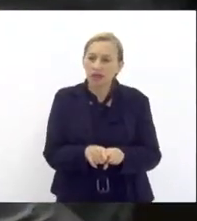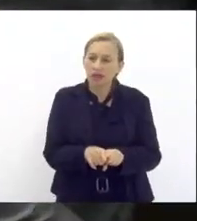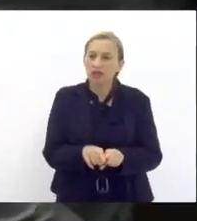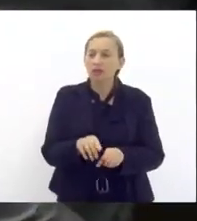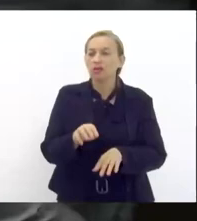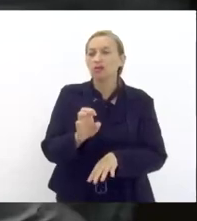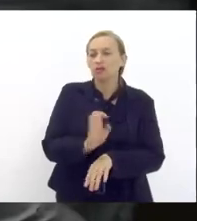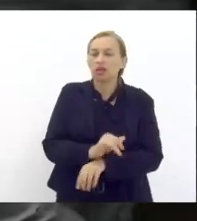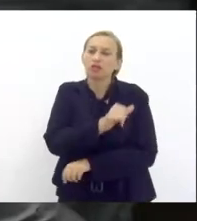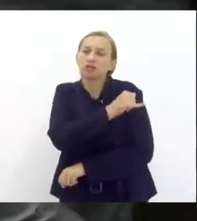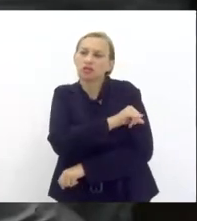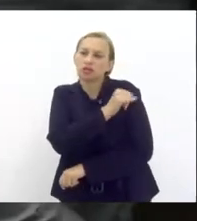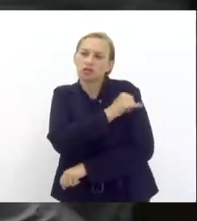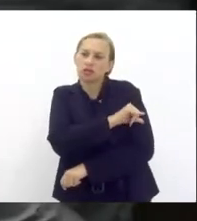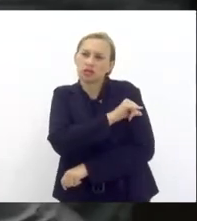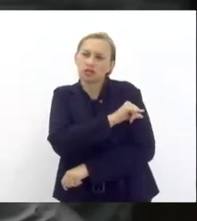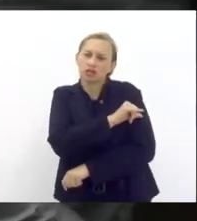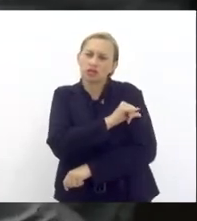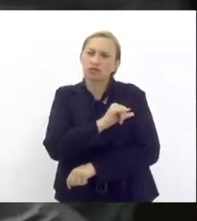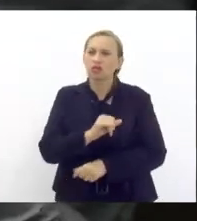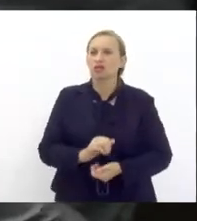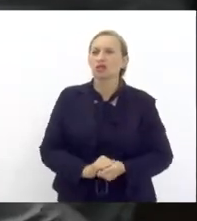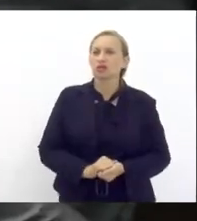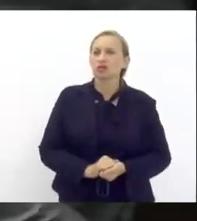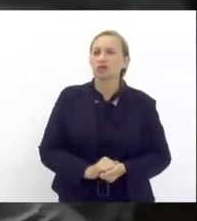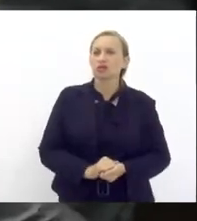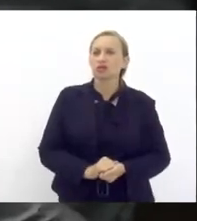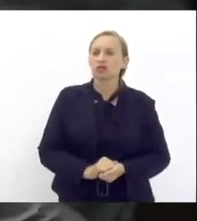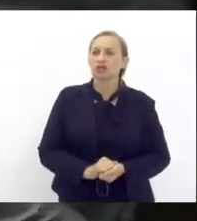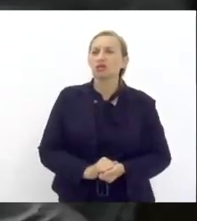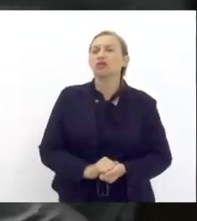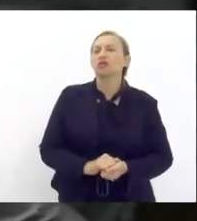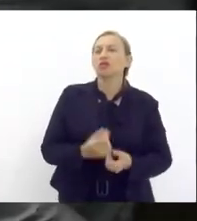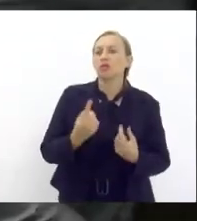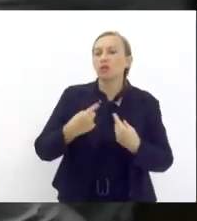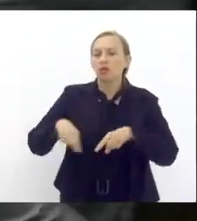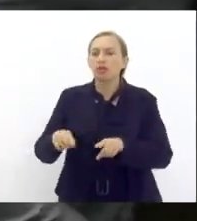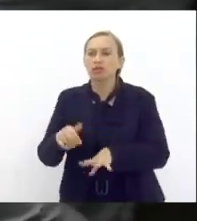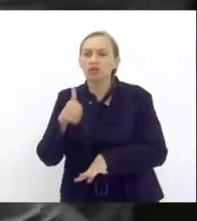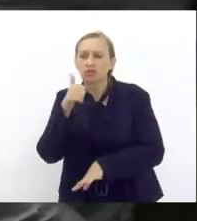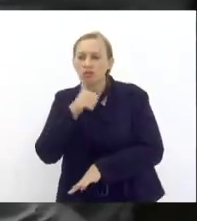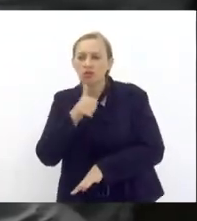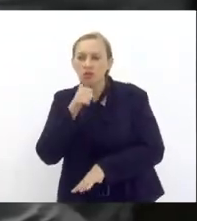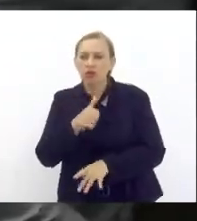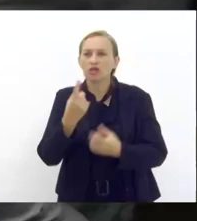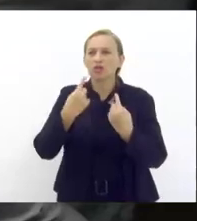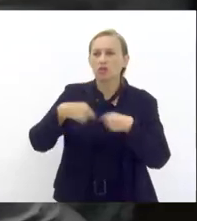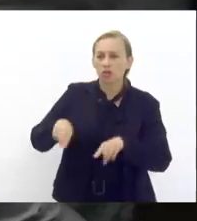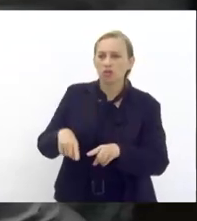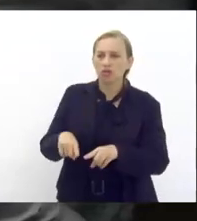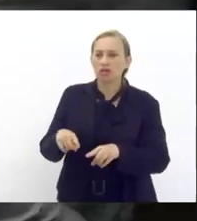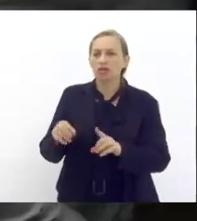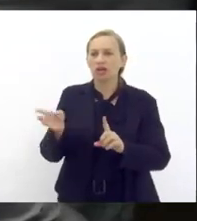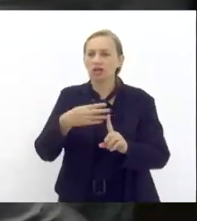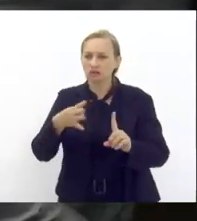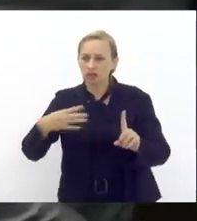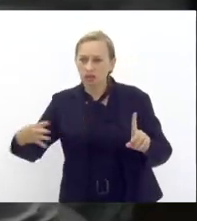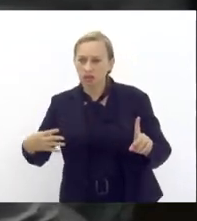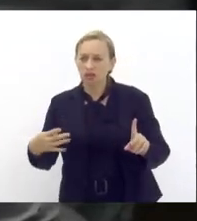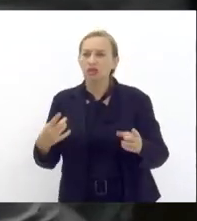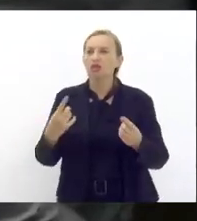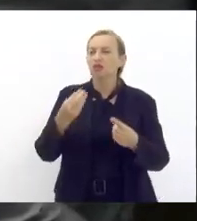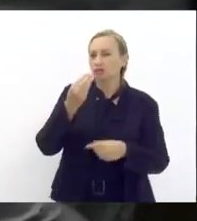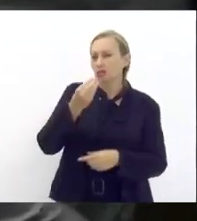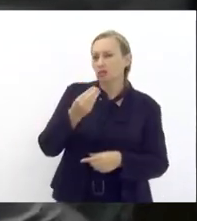Janeiro ainda apresenta altíssimos índices de violência contra a mulher, contra a população LGBTQIA+, discriminações por conta